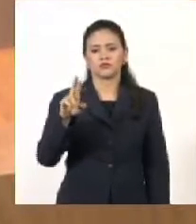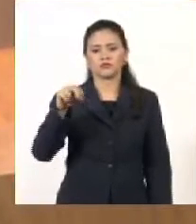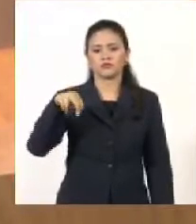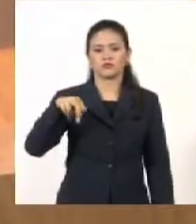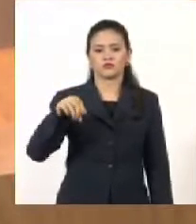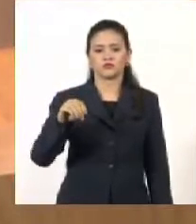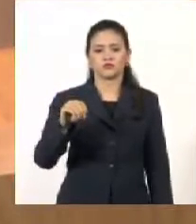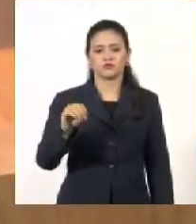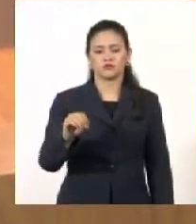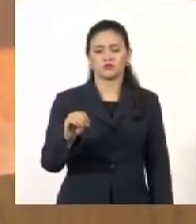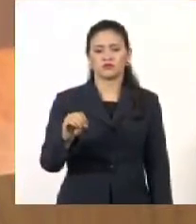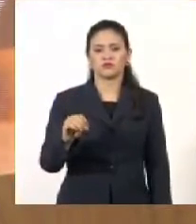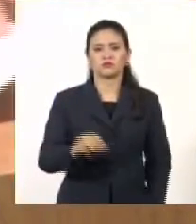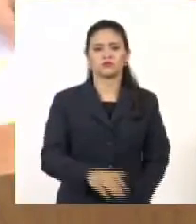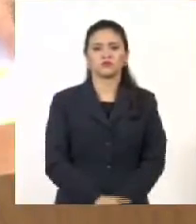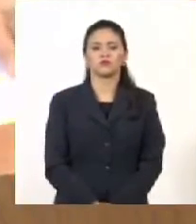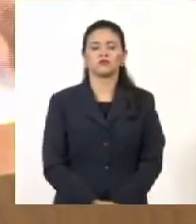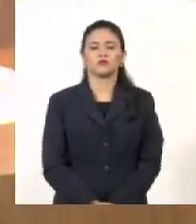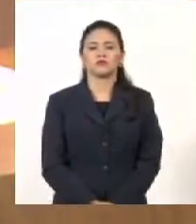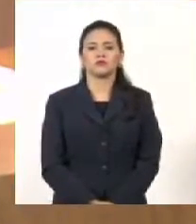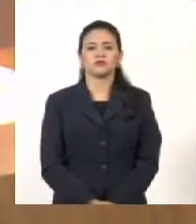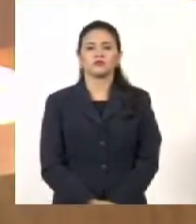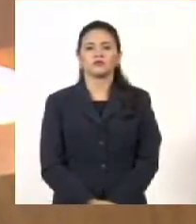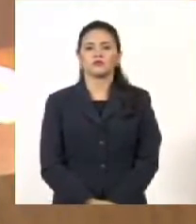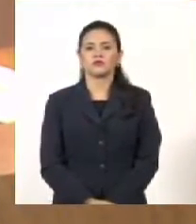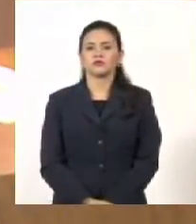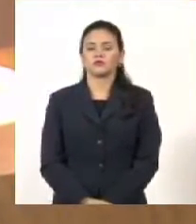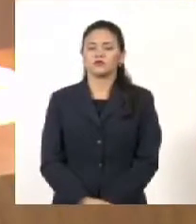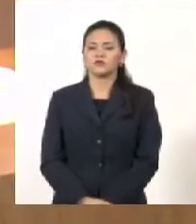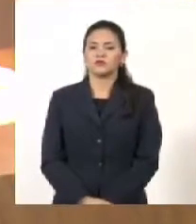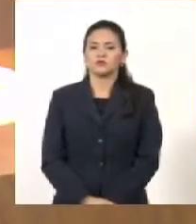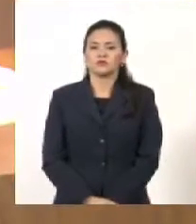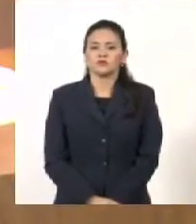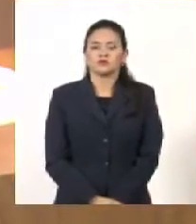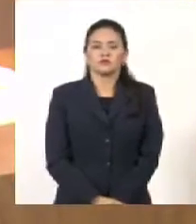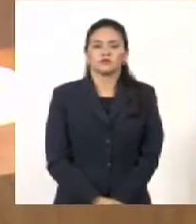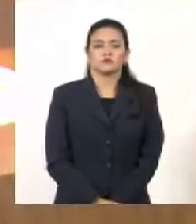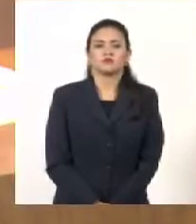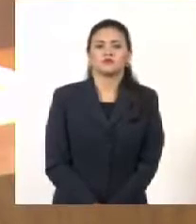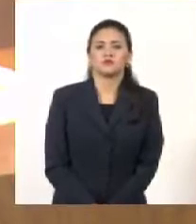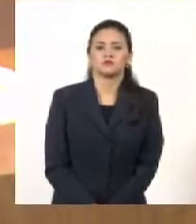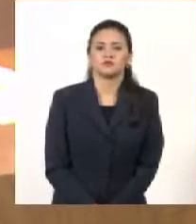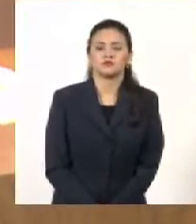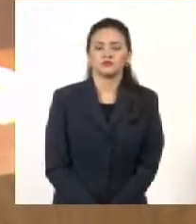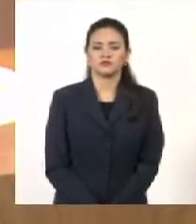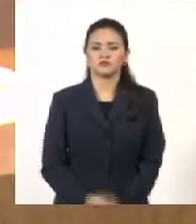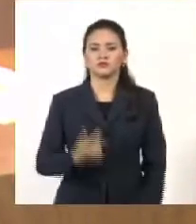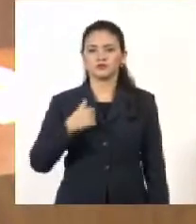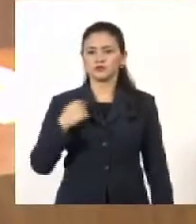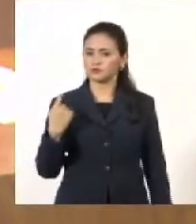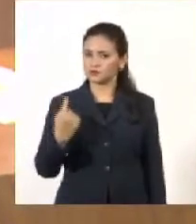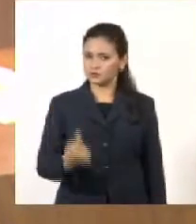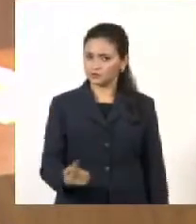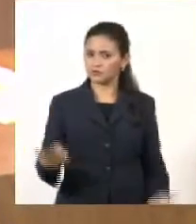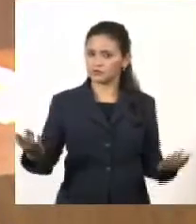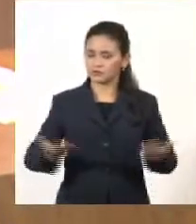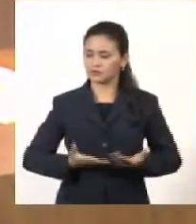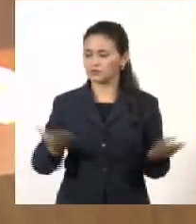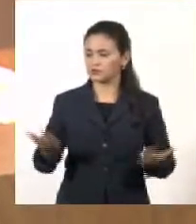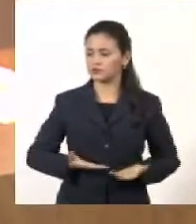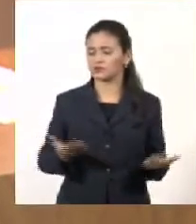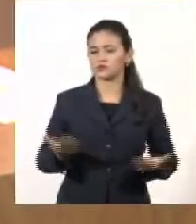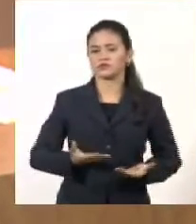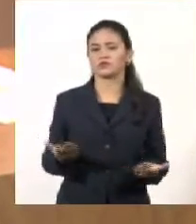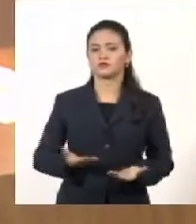esta cidade. Mas, presidenta, o que me traz aqui hoje, e eu vou tentar ser breve,